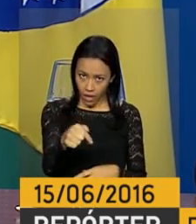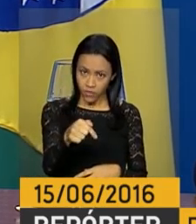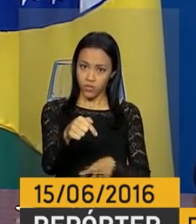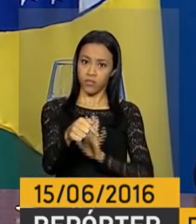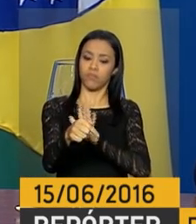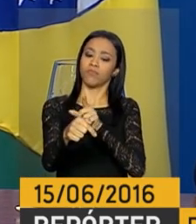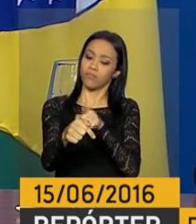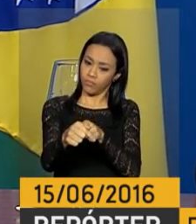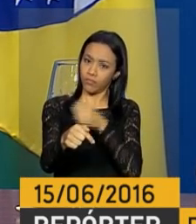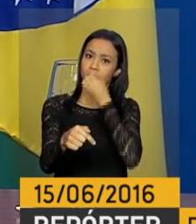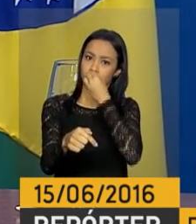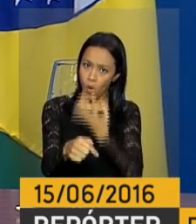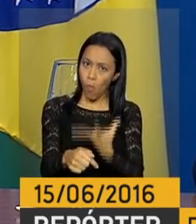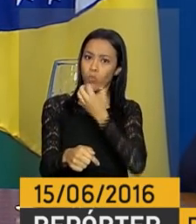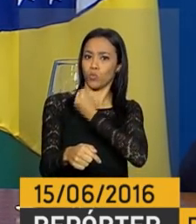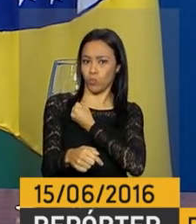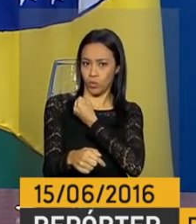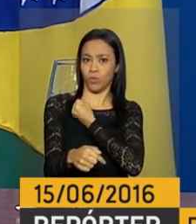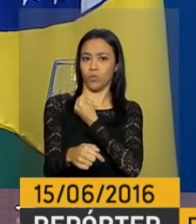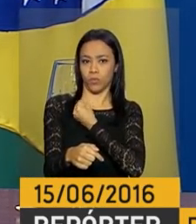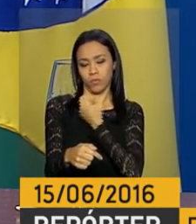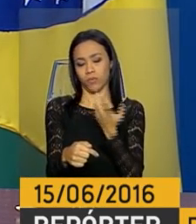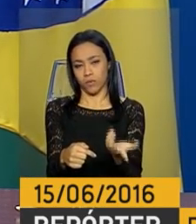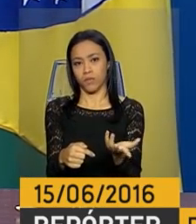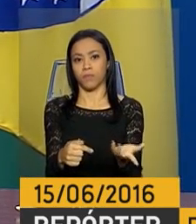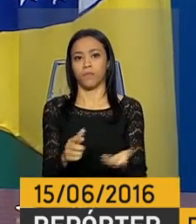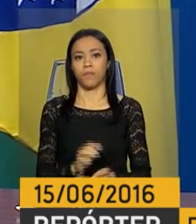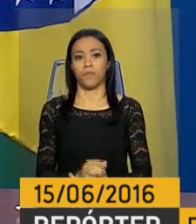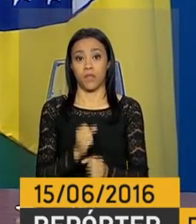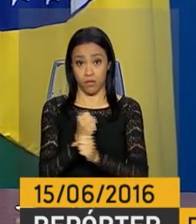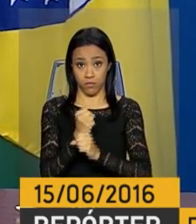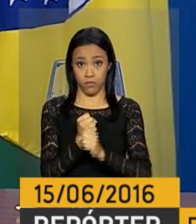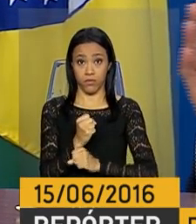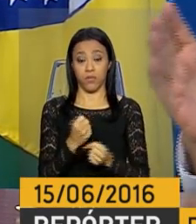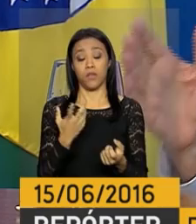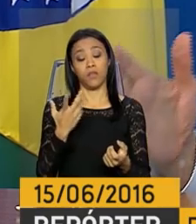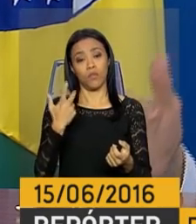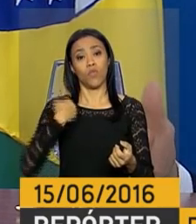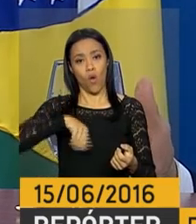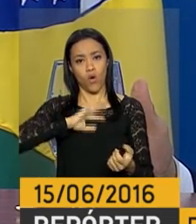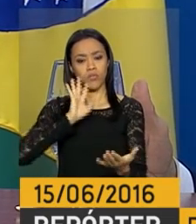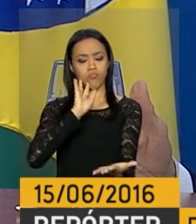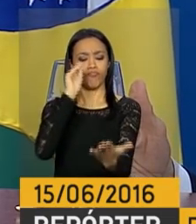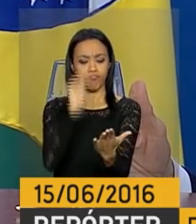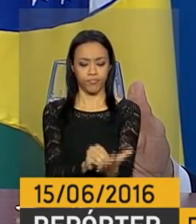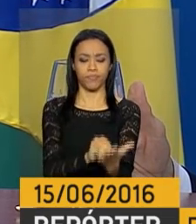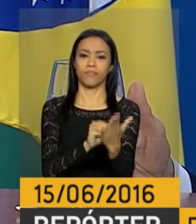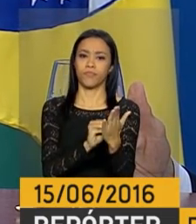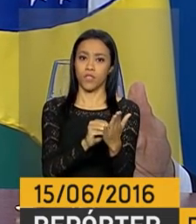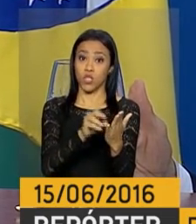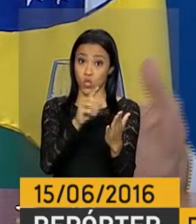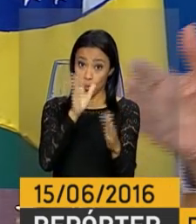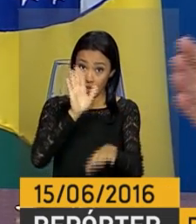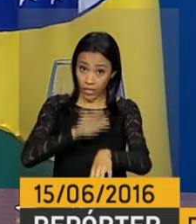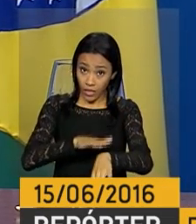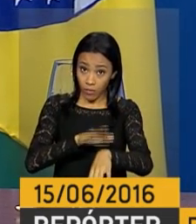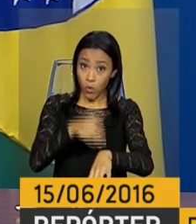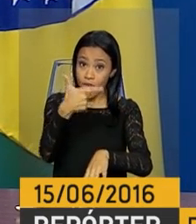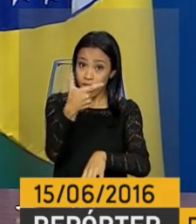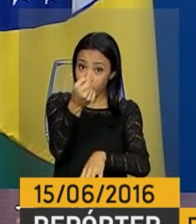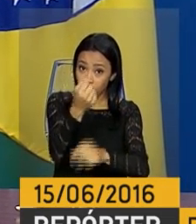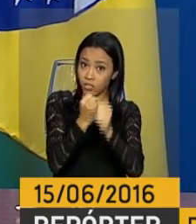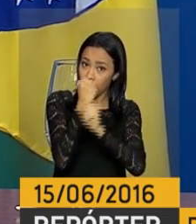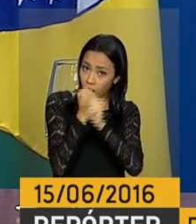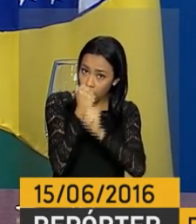é um bom número e etc." Então, eh, nós fixamos um prazo total de 20 anos